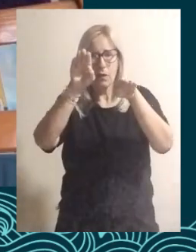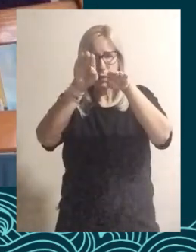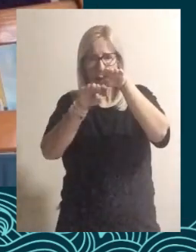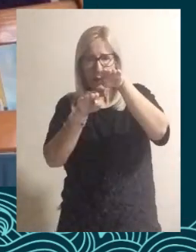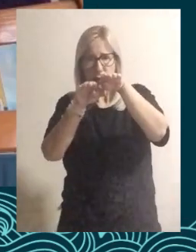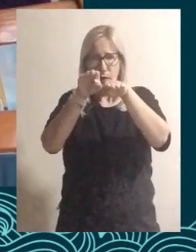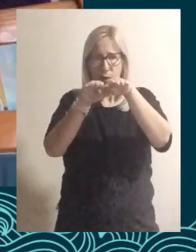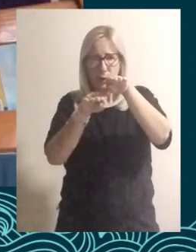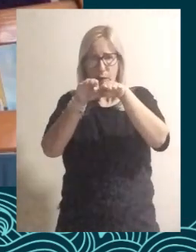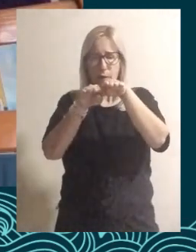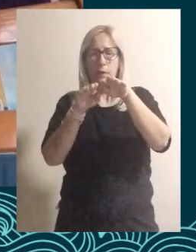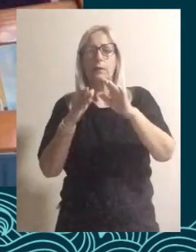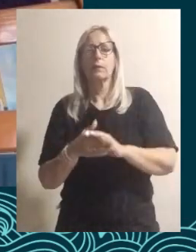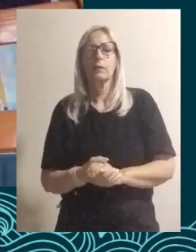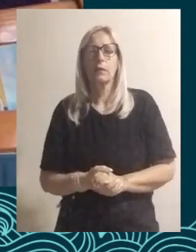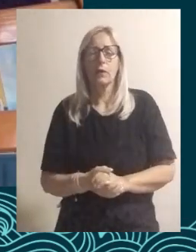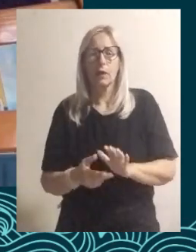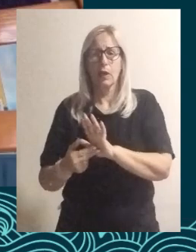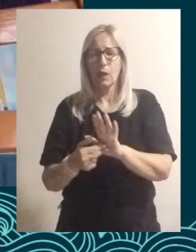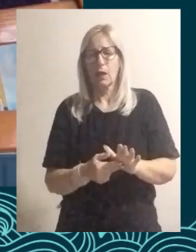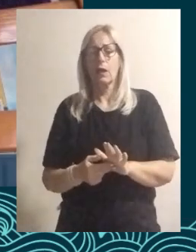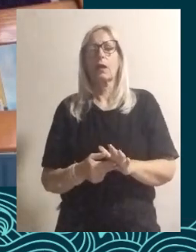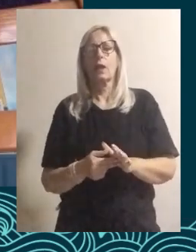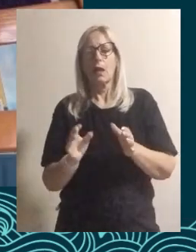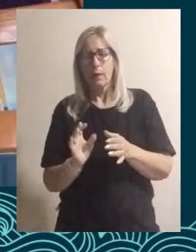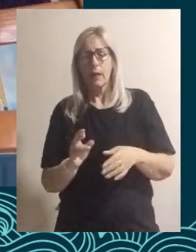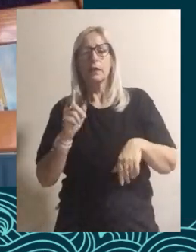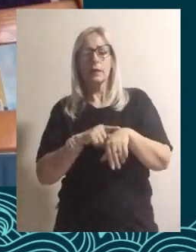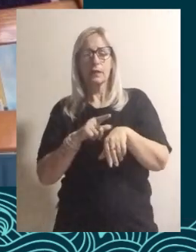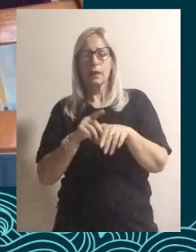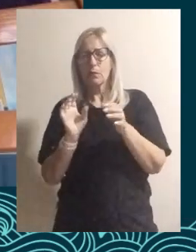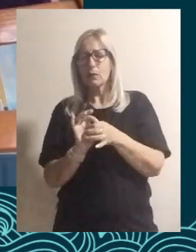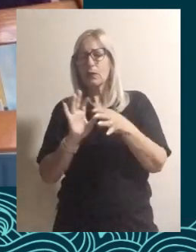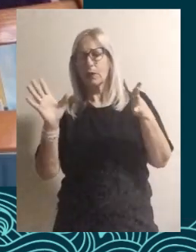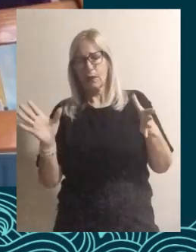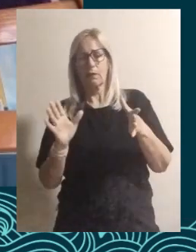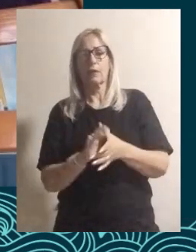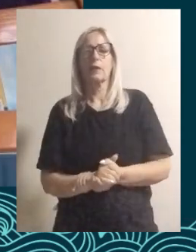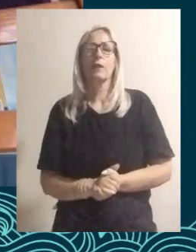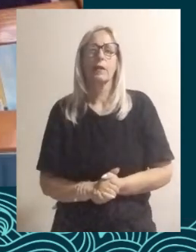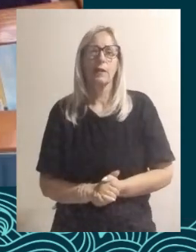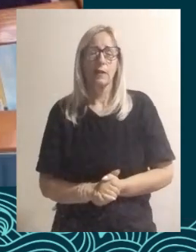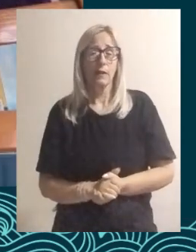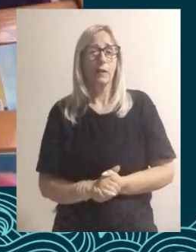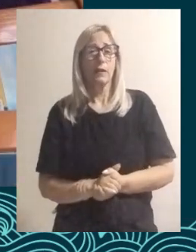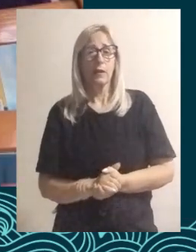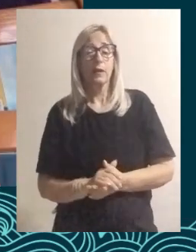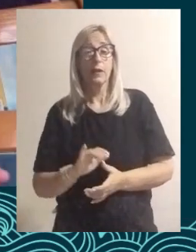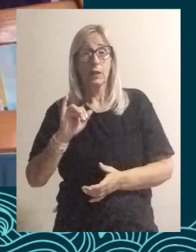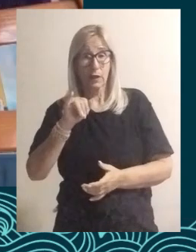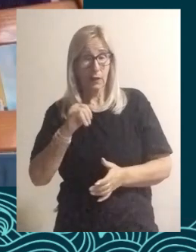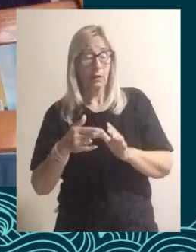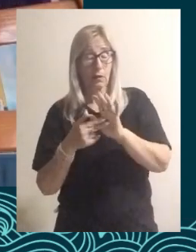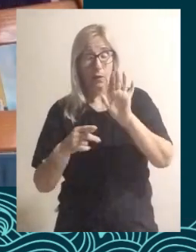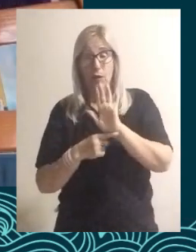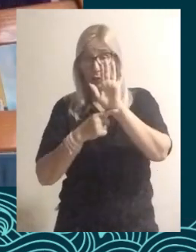mulheres a ter menos sobrecarga. Então, com isso, elas conseguem ter mais tempo livre. Então, tem muitos